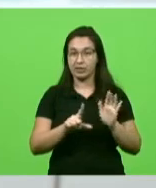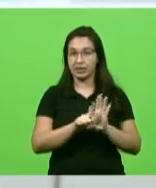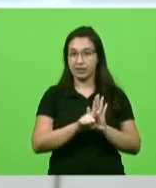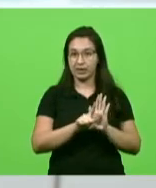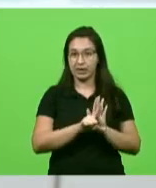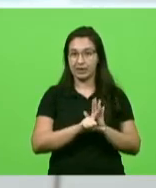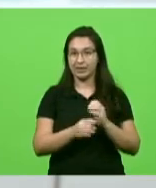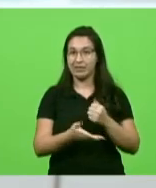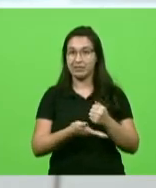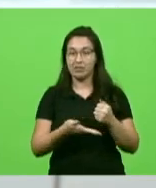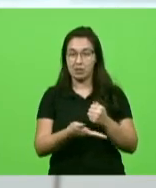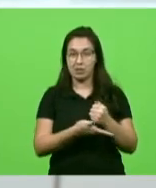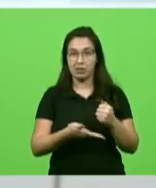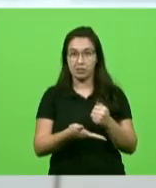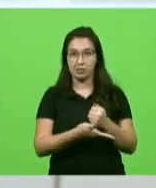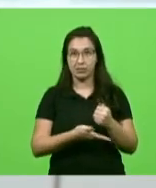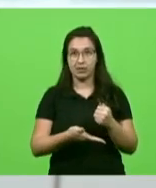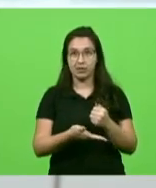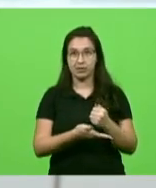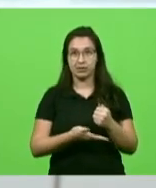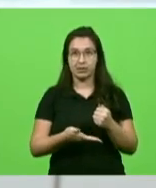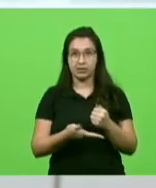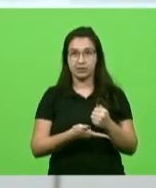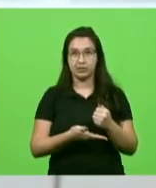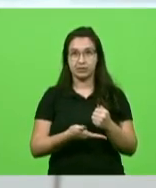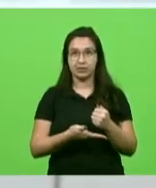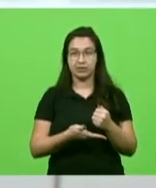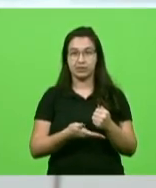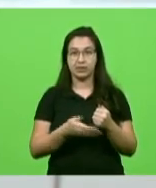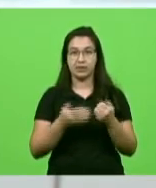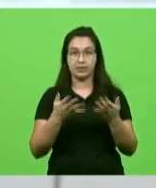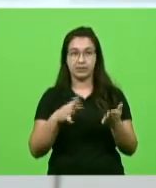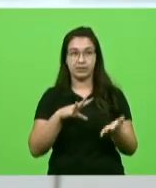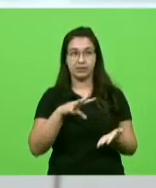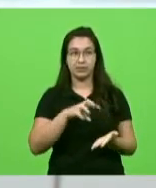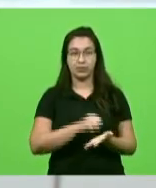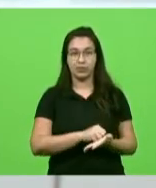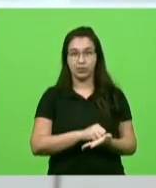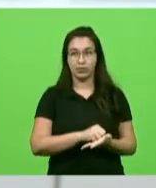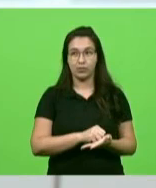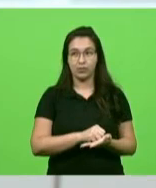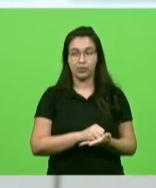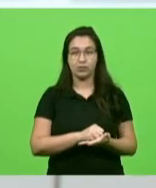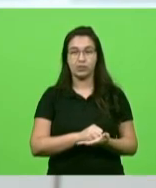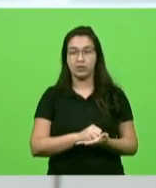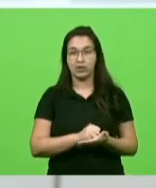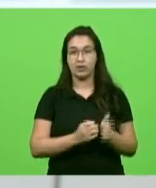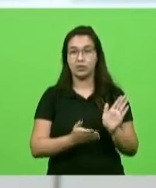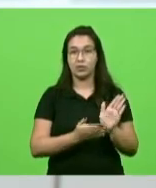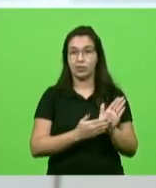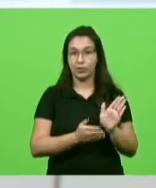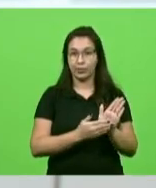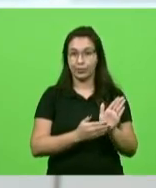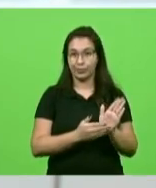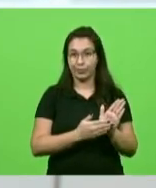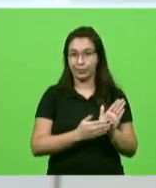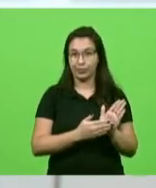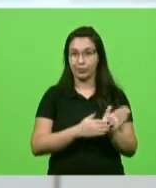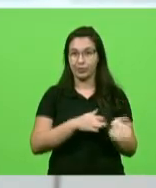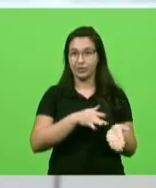mínimas por relegação do instrumento de contrato com acatamento de propostas forjadas